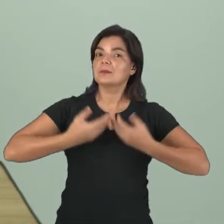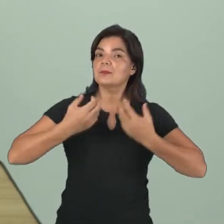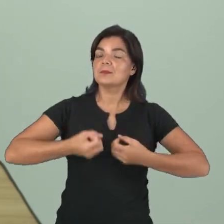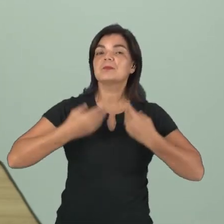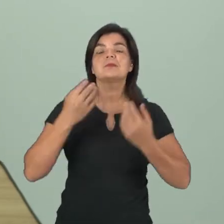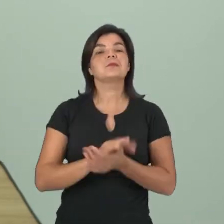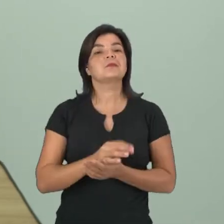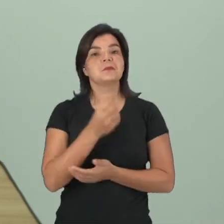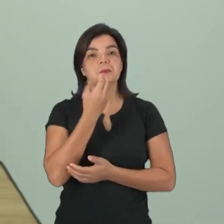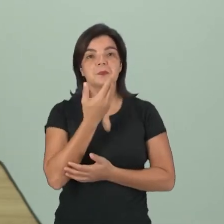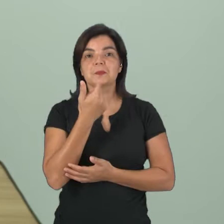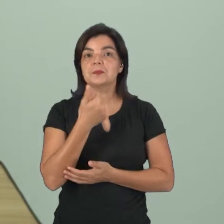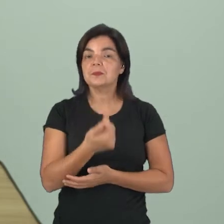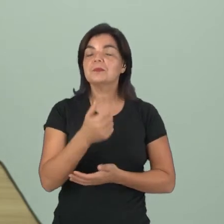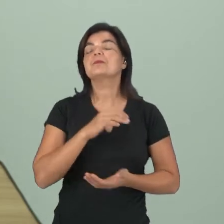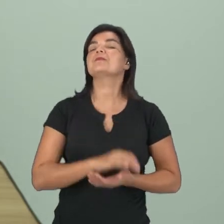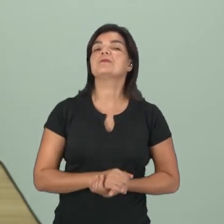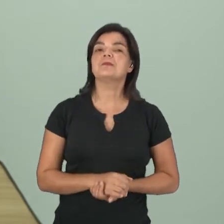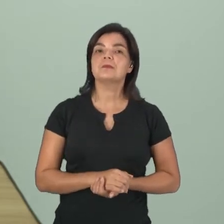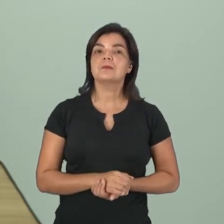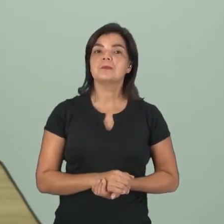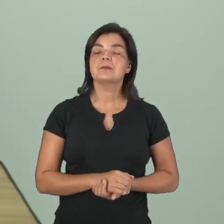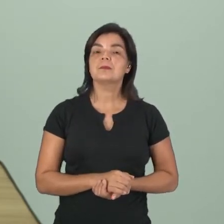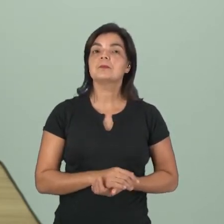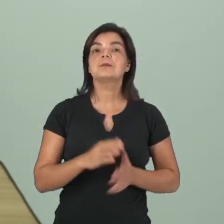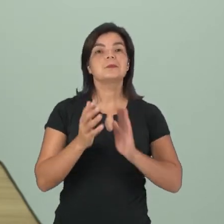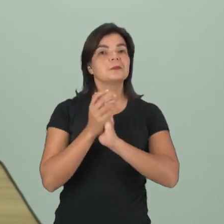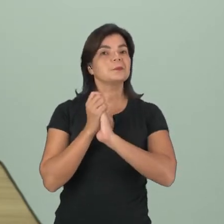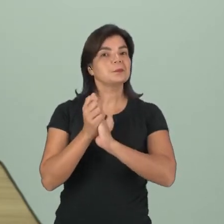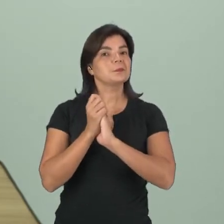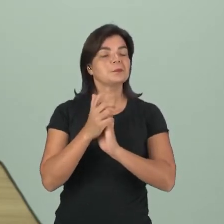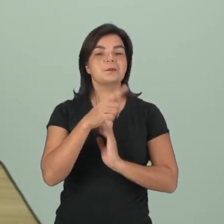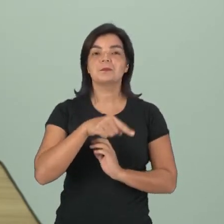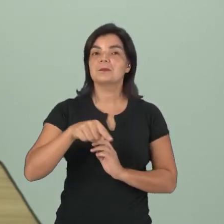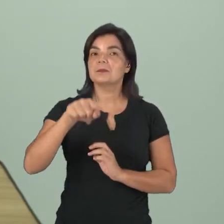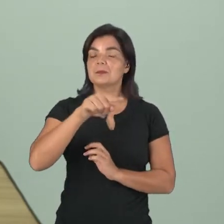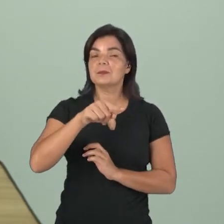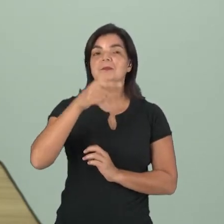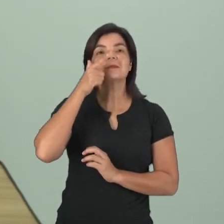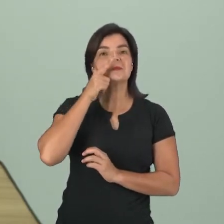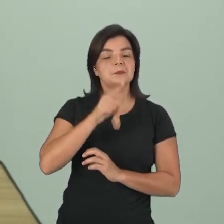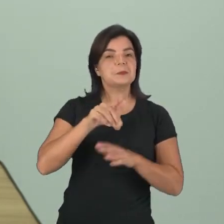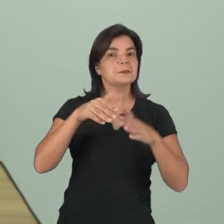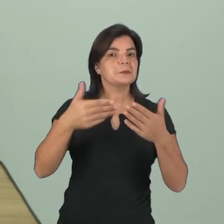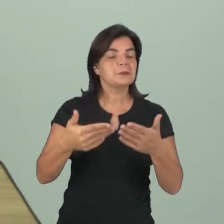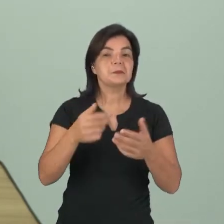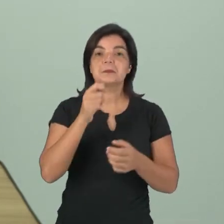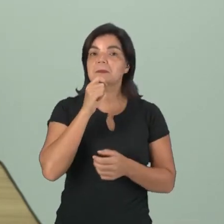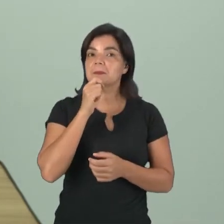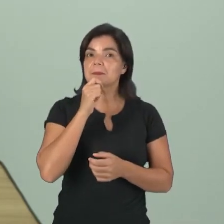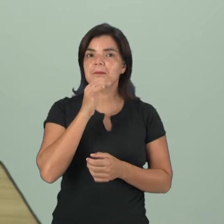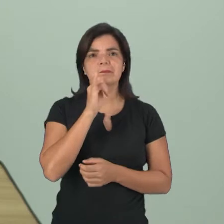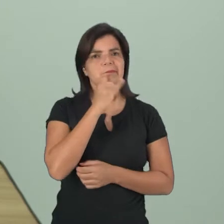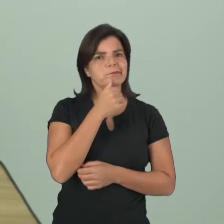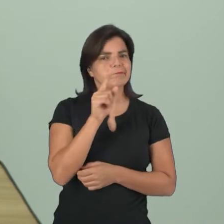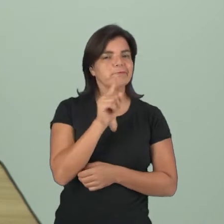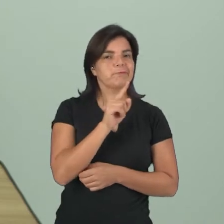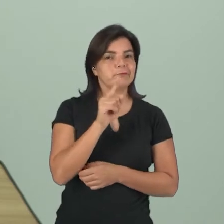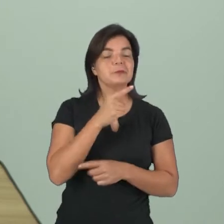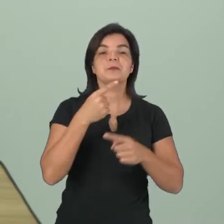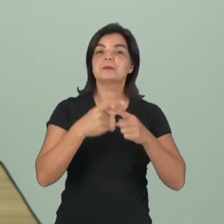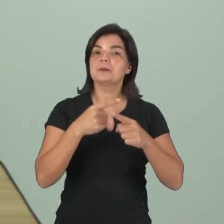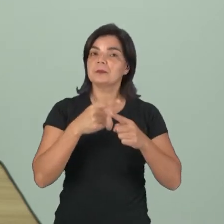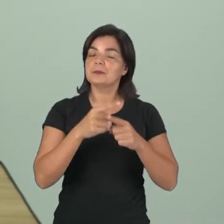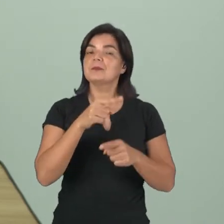Muito bem, é o poema. Parabéns para quem acertou. E quem não acertou, não fique triste,